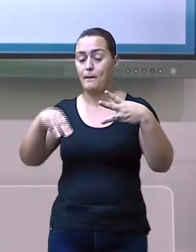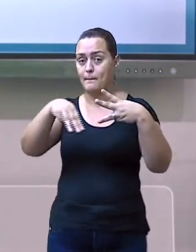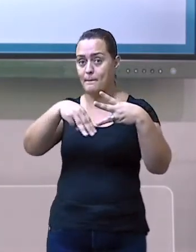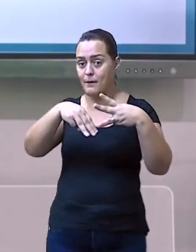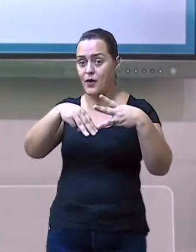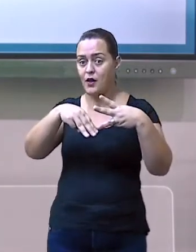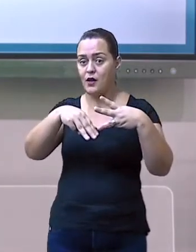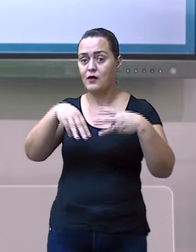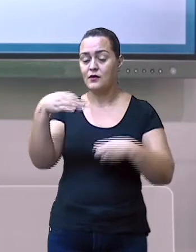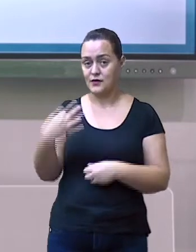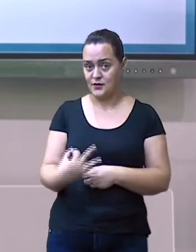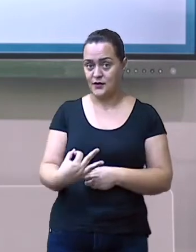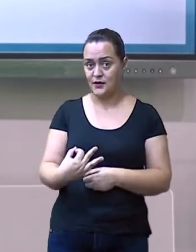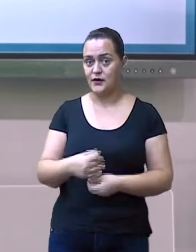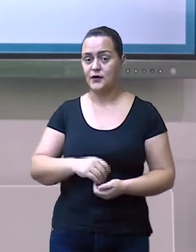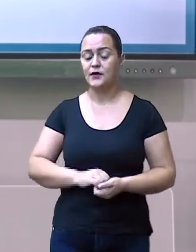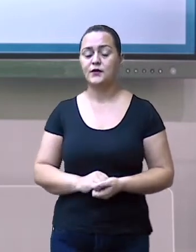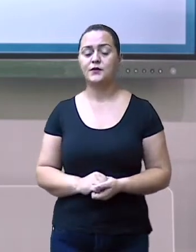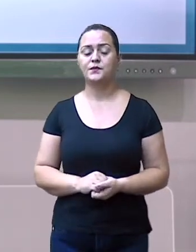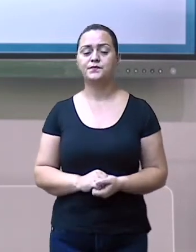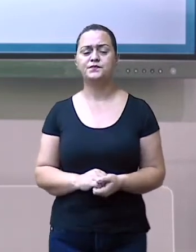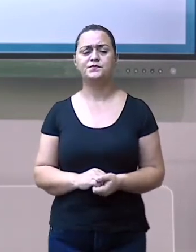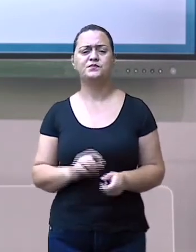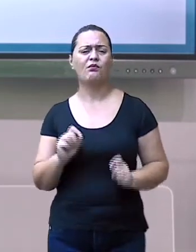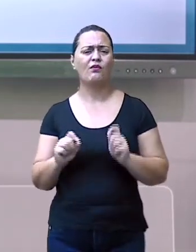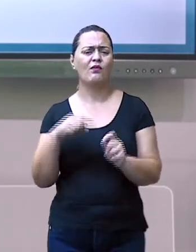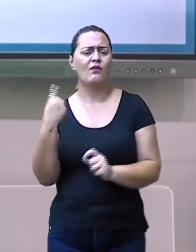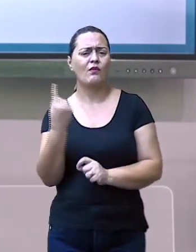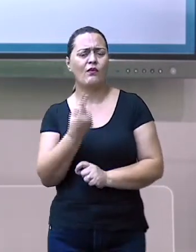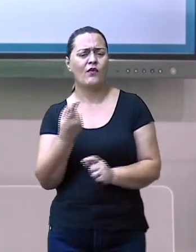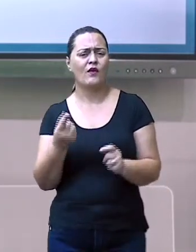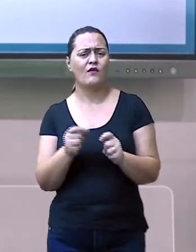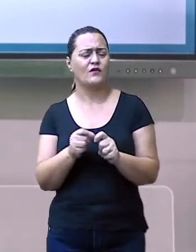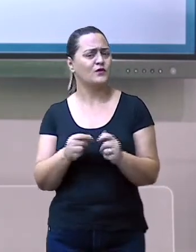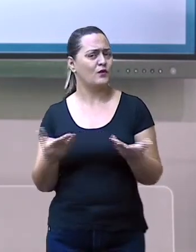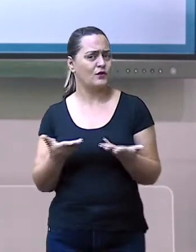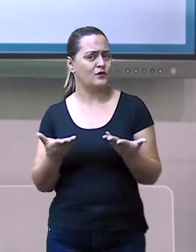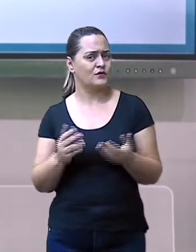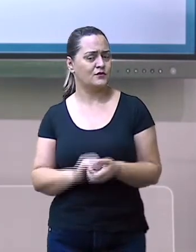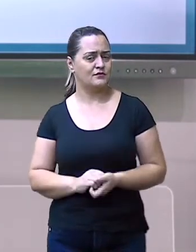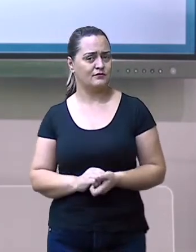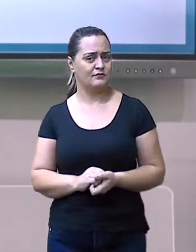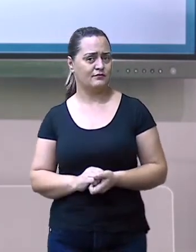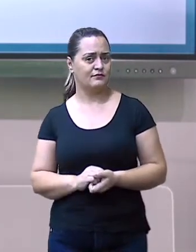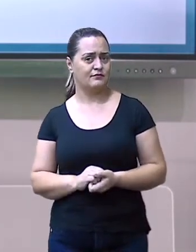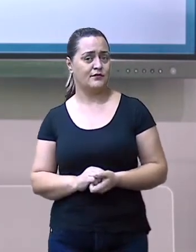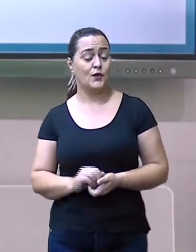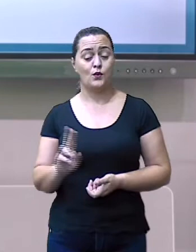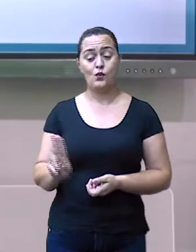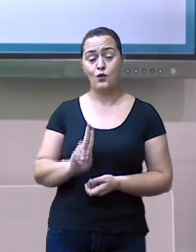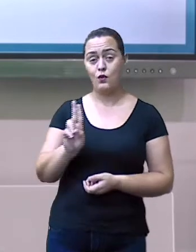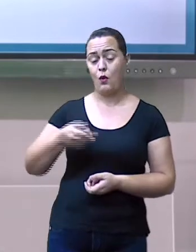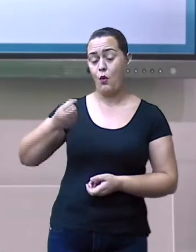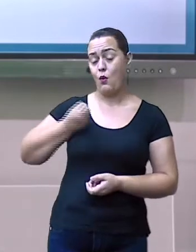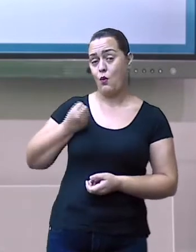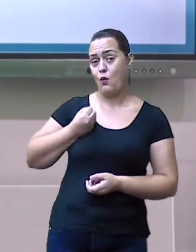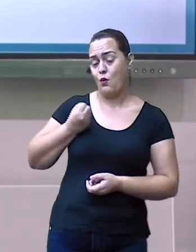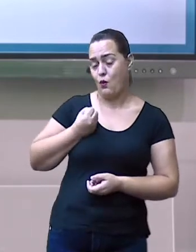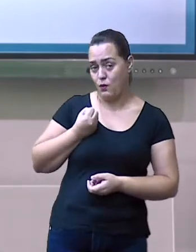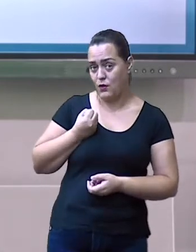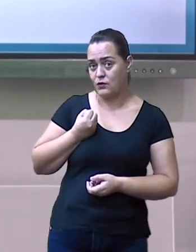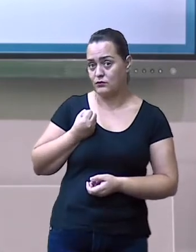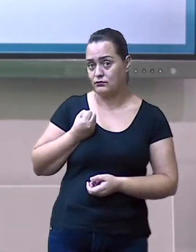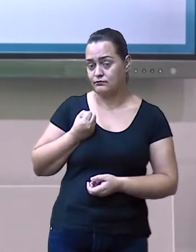milésimos. E o que nós vamos fazer hoje é utilizar estes números decimais, porém agora fazendo